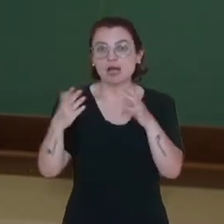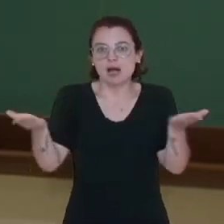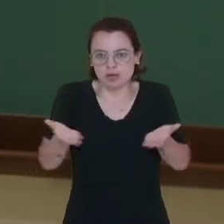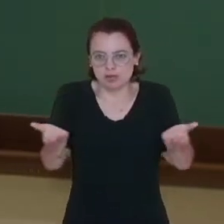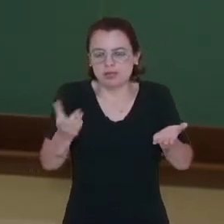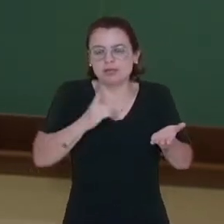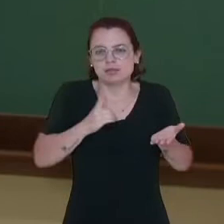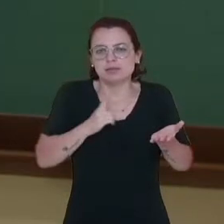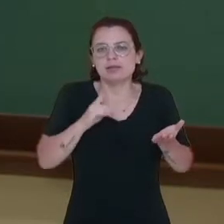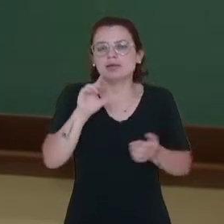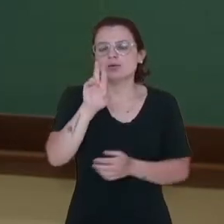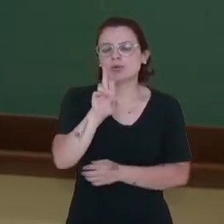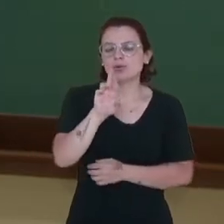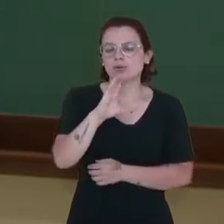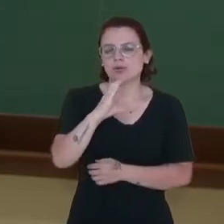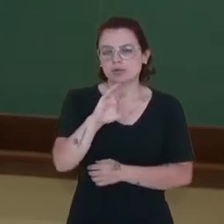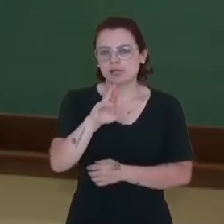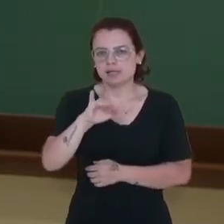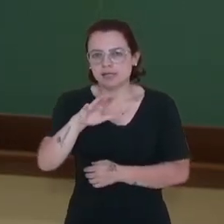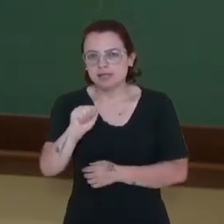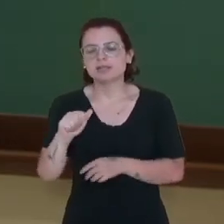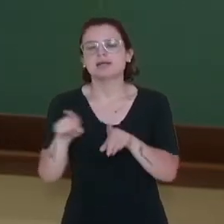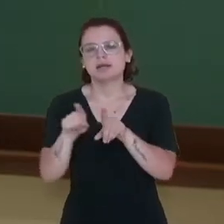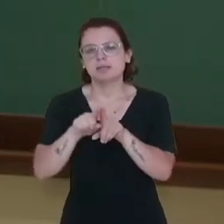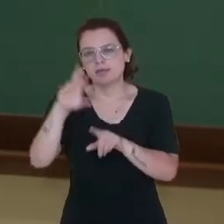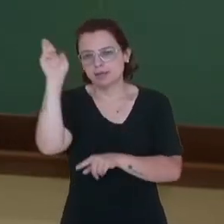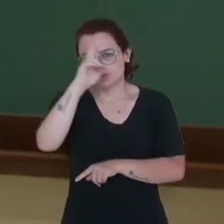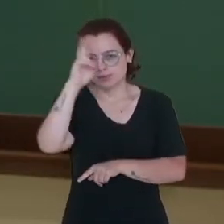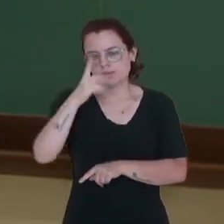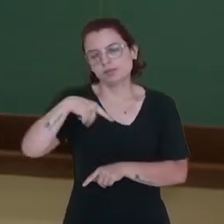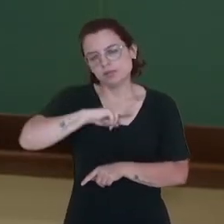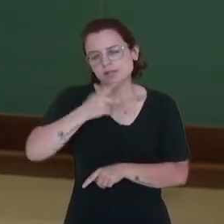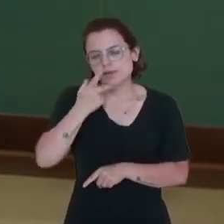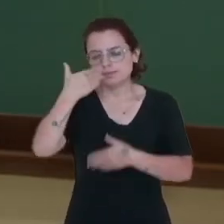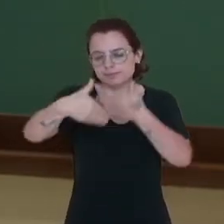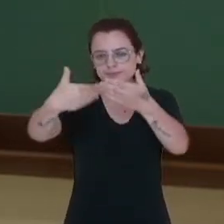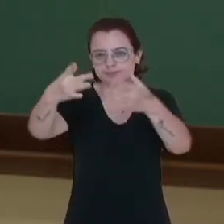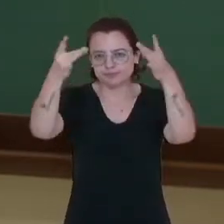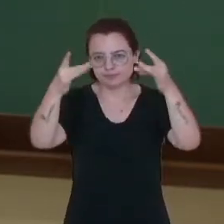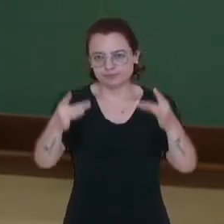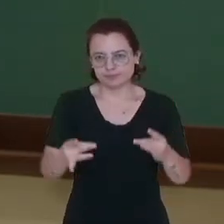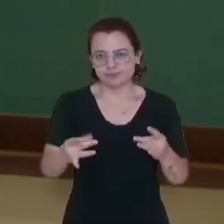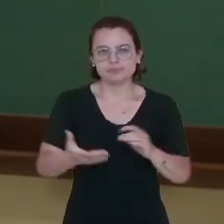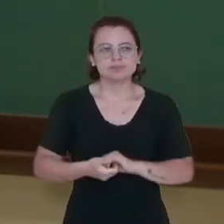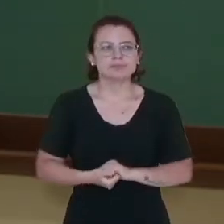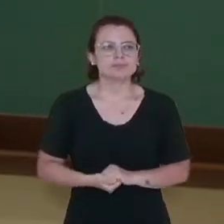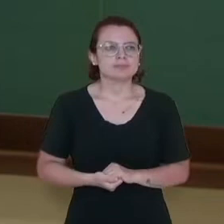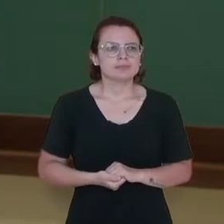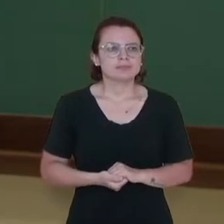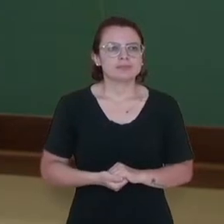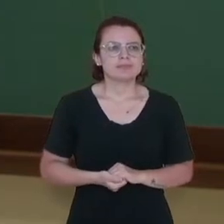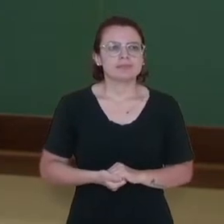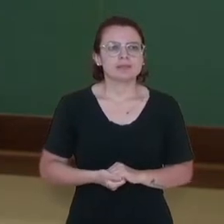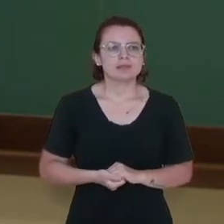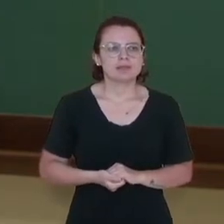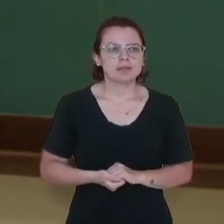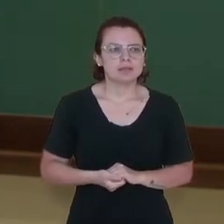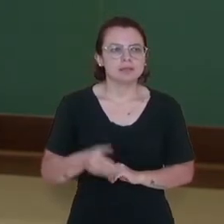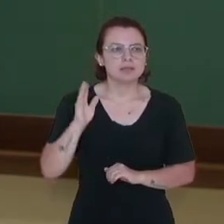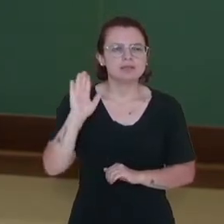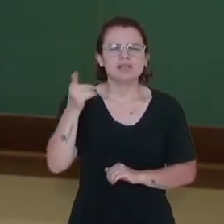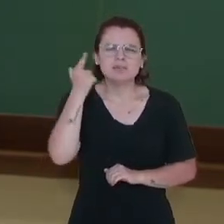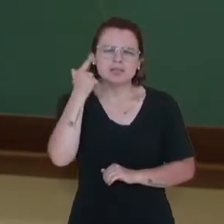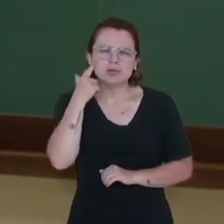e Rússia. Nós iremos comentar também isso ao longo da nossa apresentação. E já pensaram como vivem